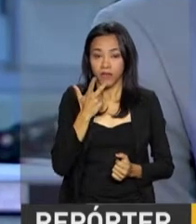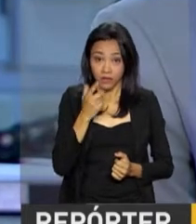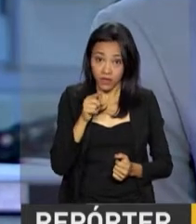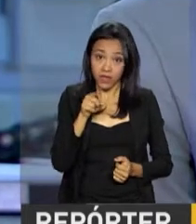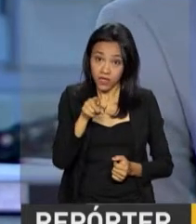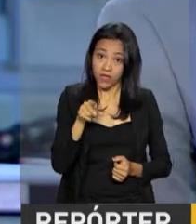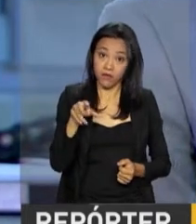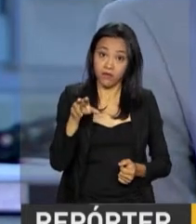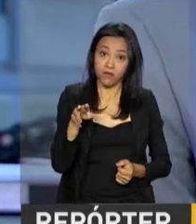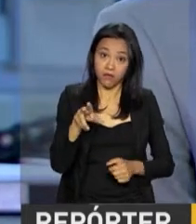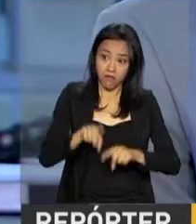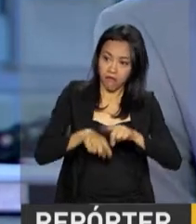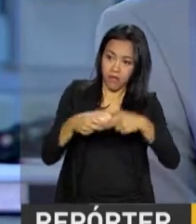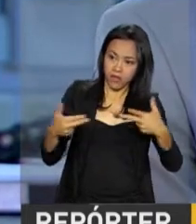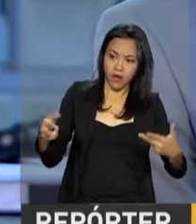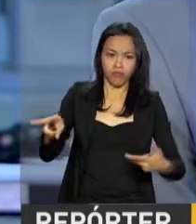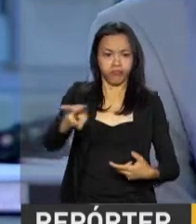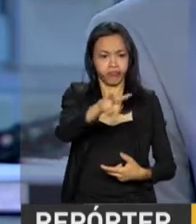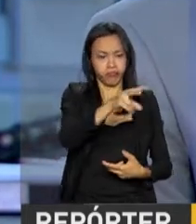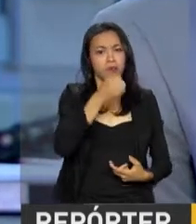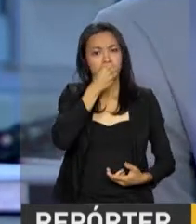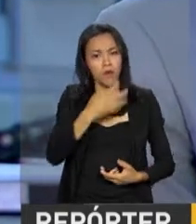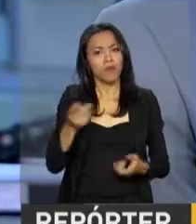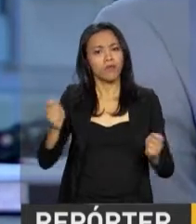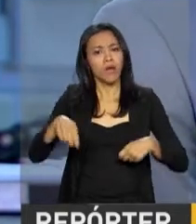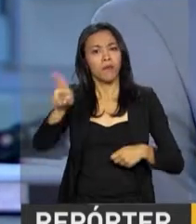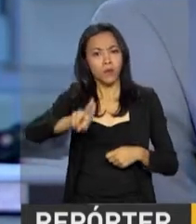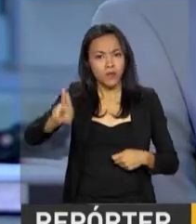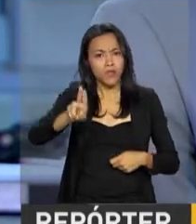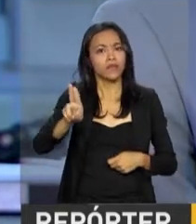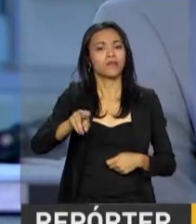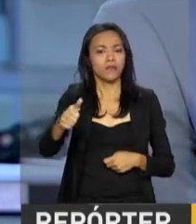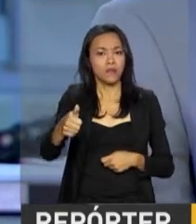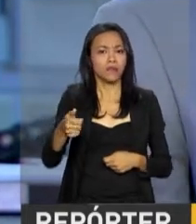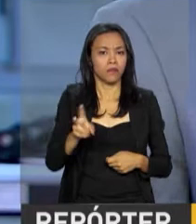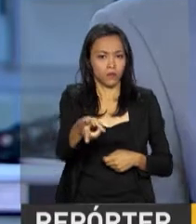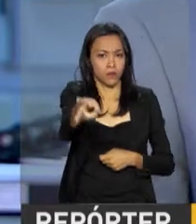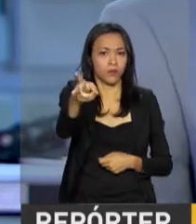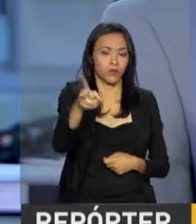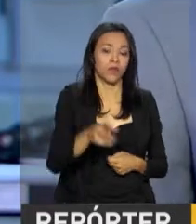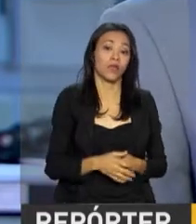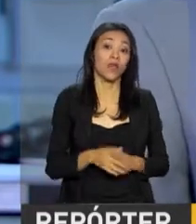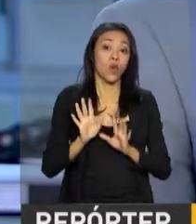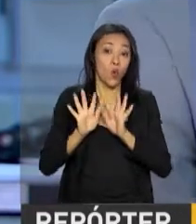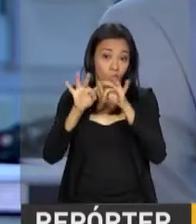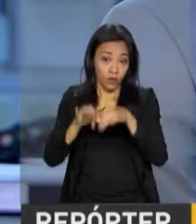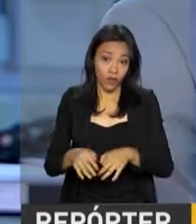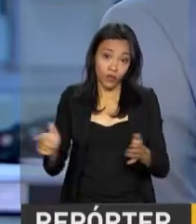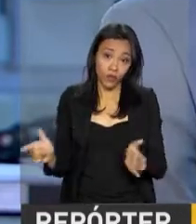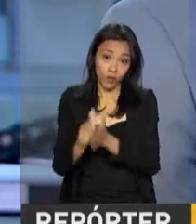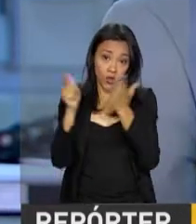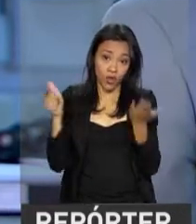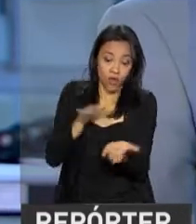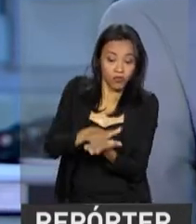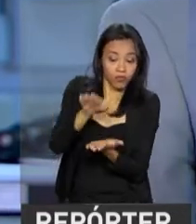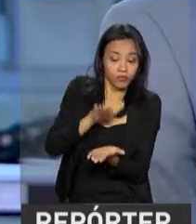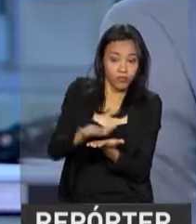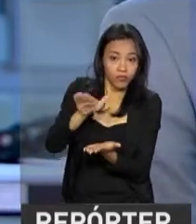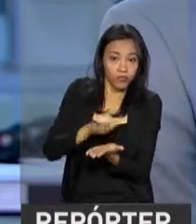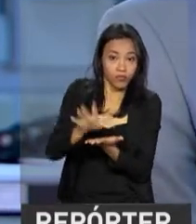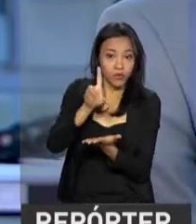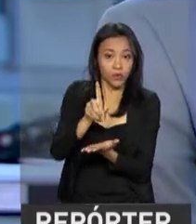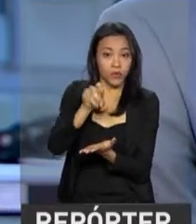bastante útil, né, por sua performance e segurança. Com o fim do diário impresso, ele vai ser adaptado a